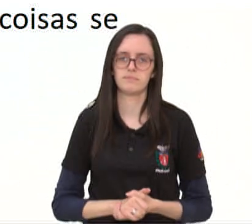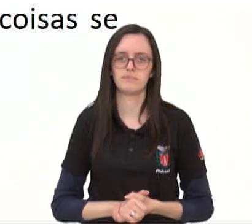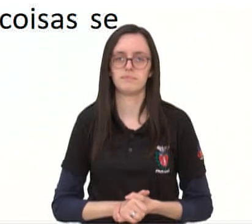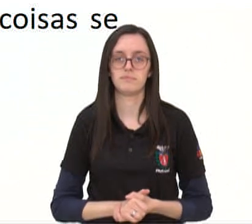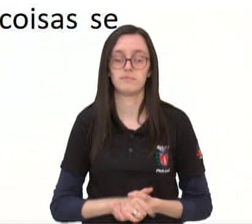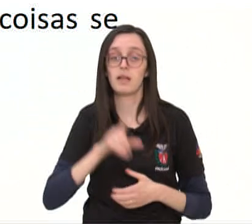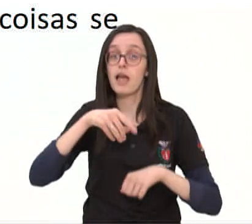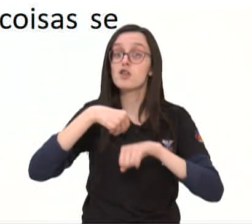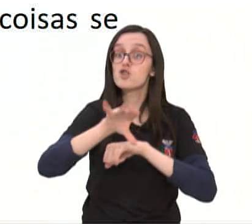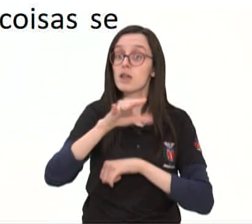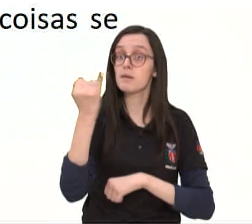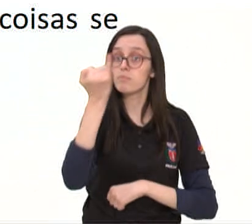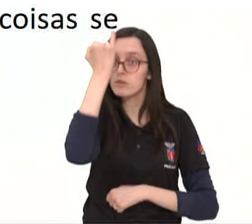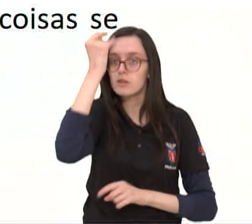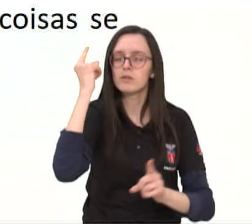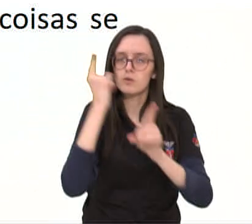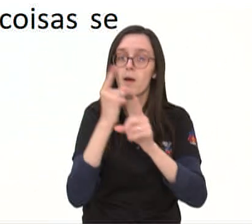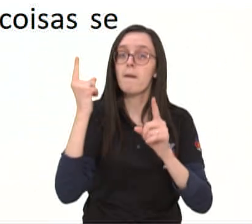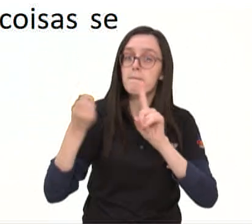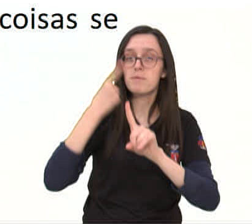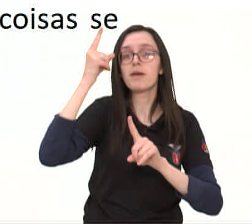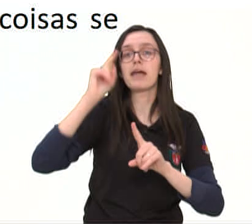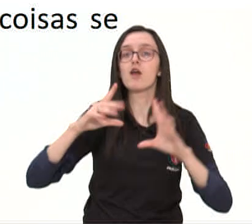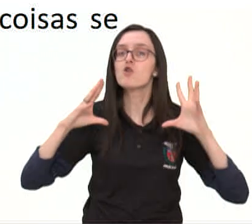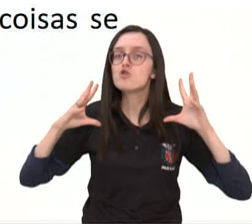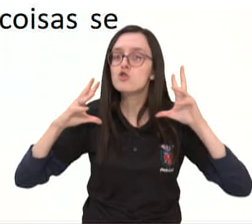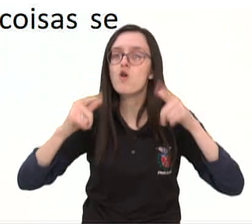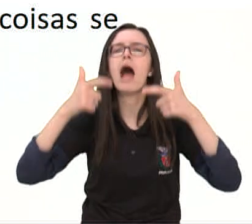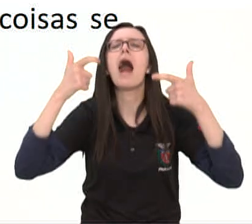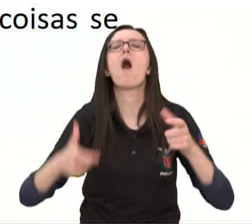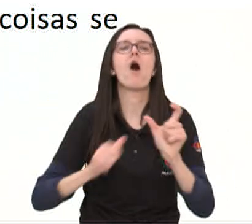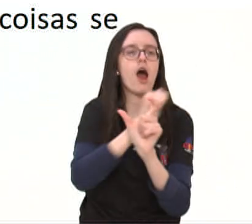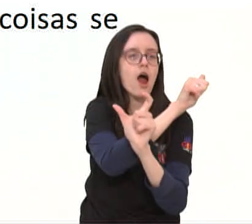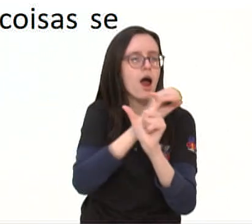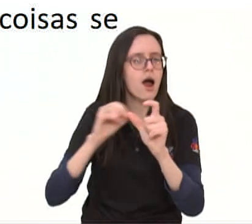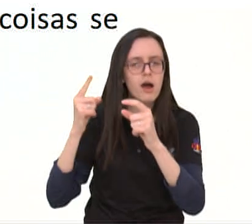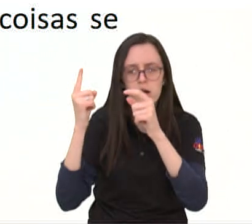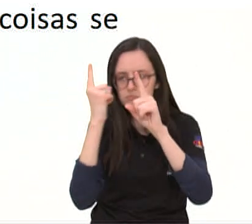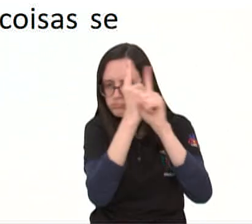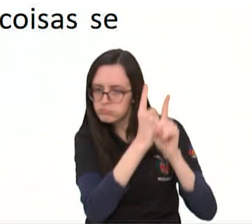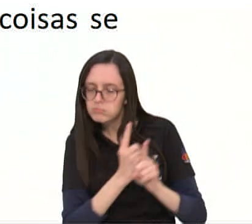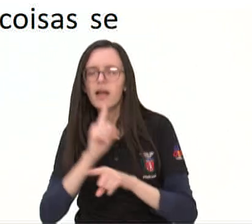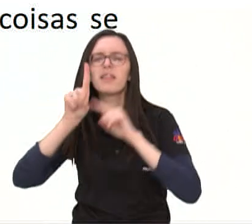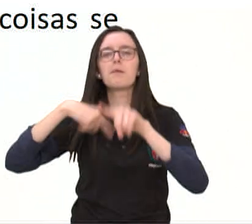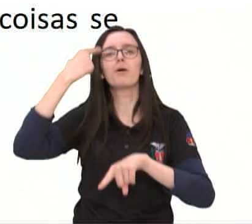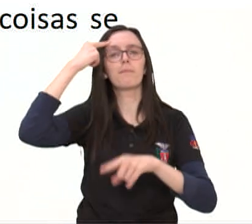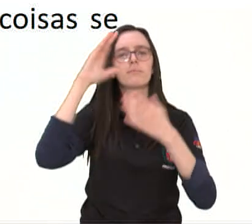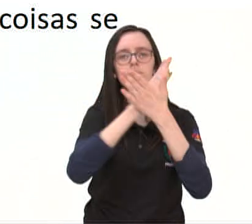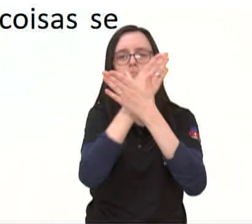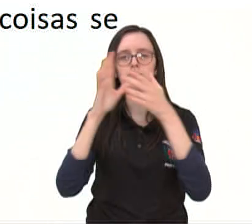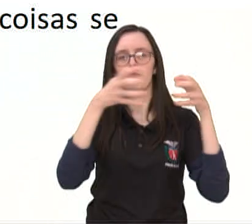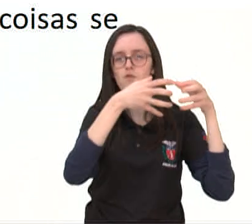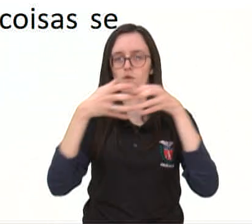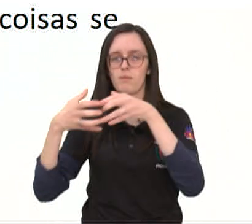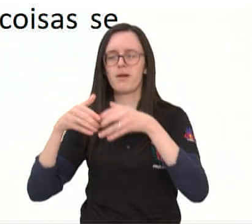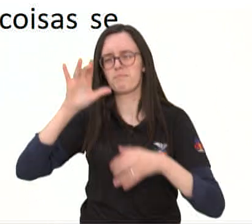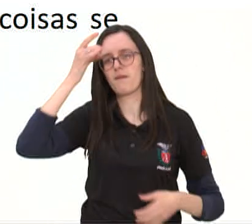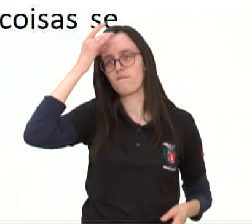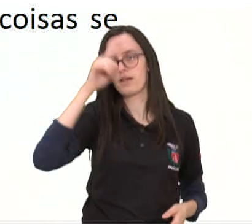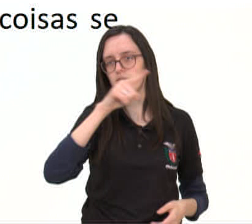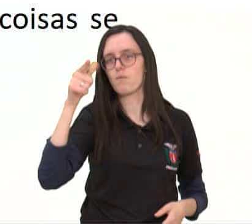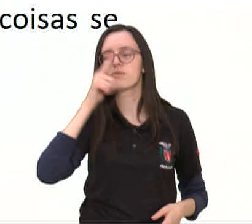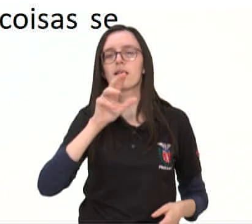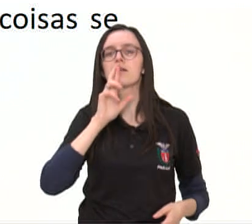plural. Uma dica, encontrem primeiro todos os artigos, depois vocês pensam nesta questão. É mais fácil para